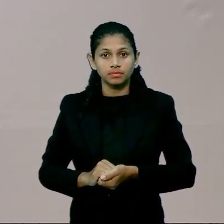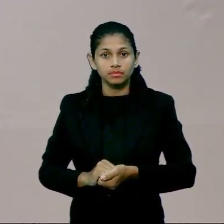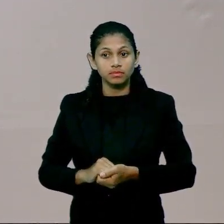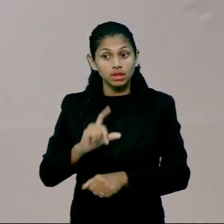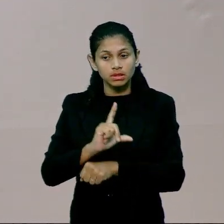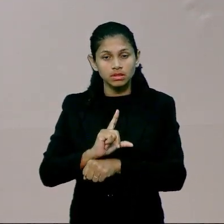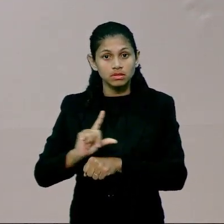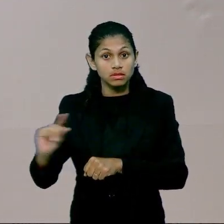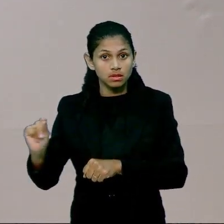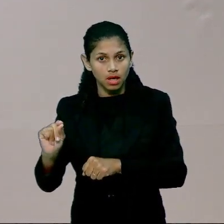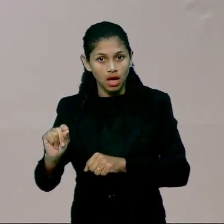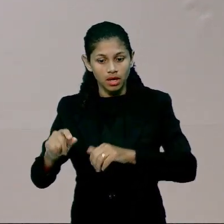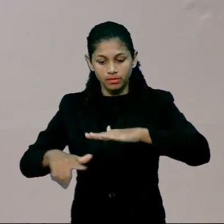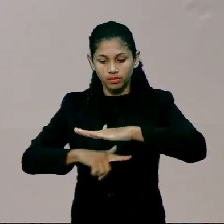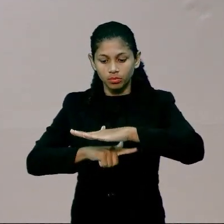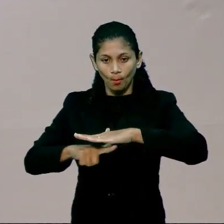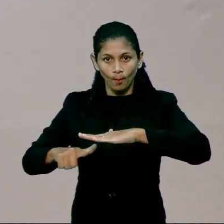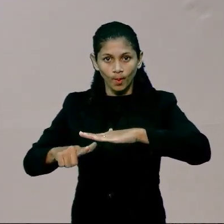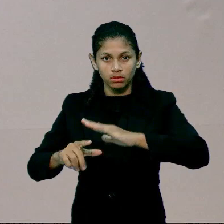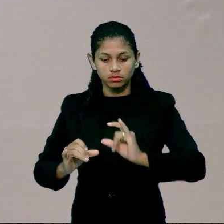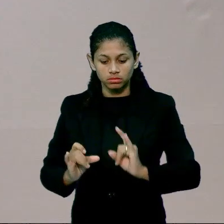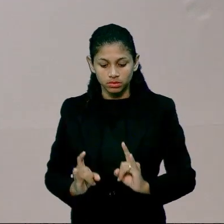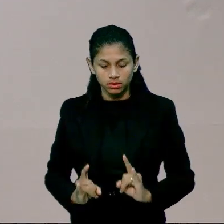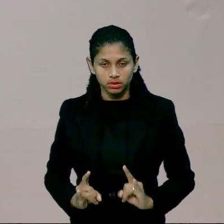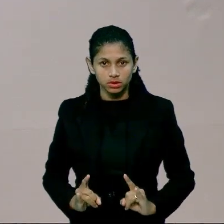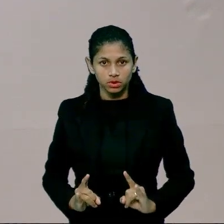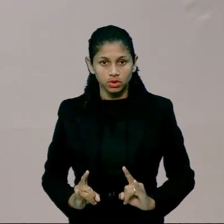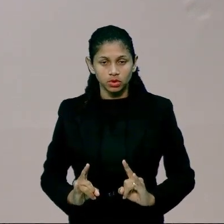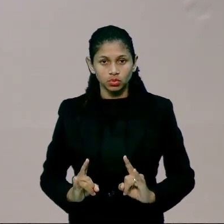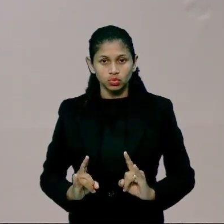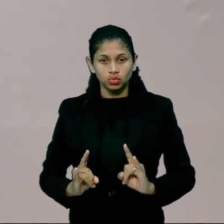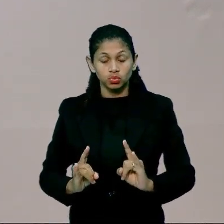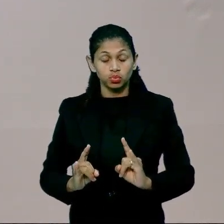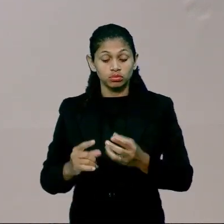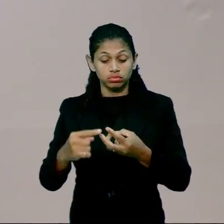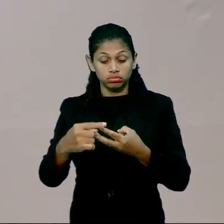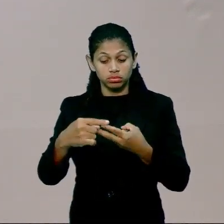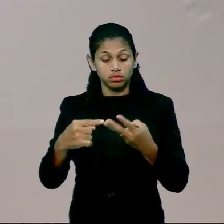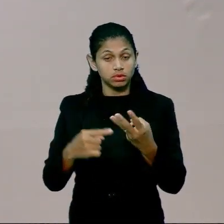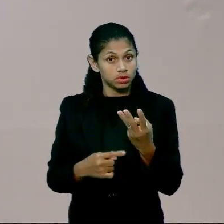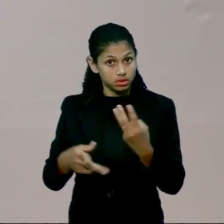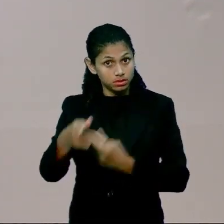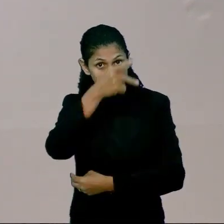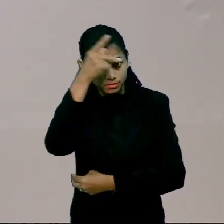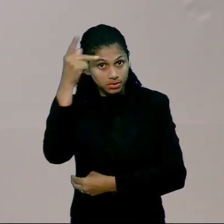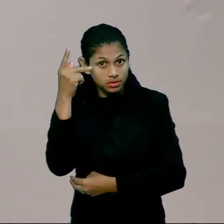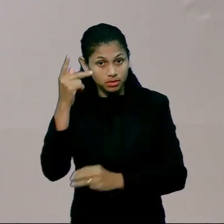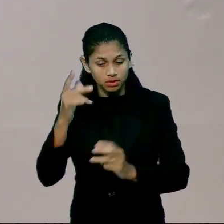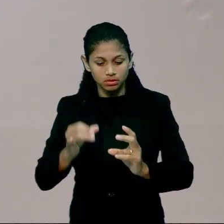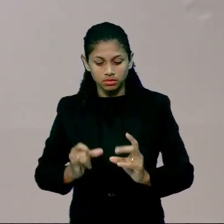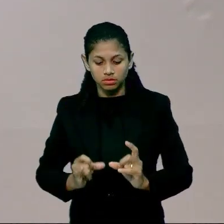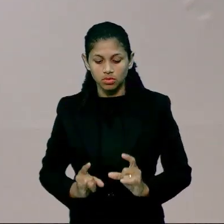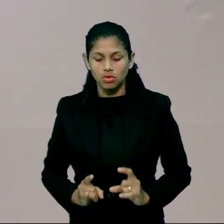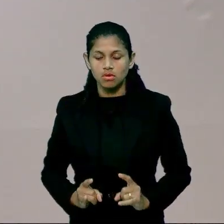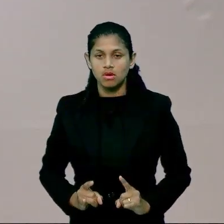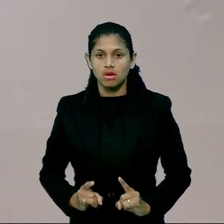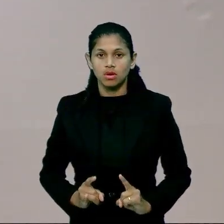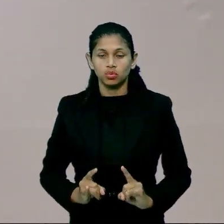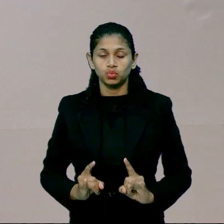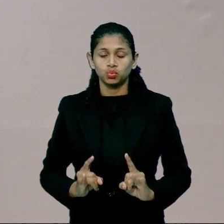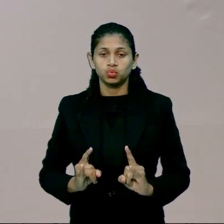do térreo junto tá com mais três pessoas então aí começa